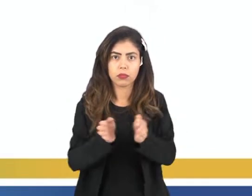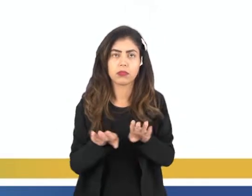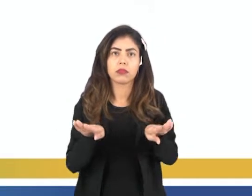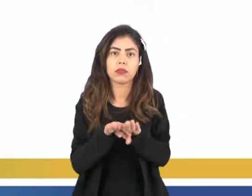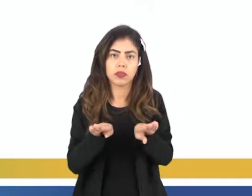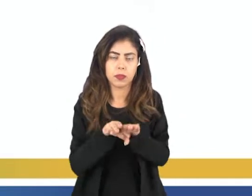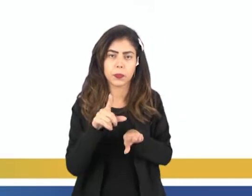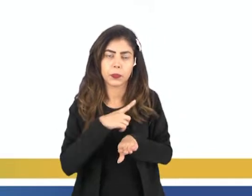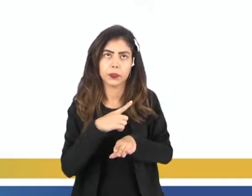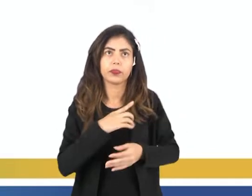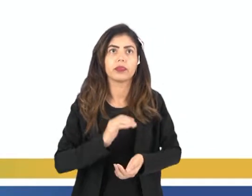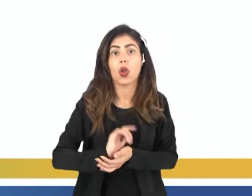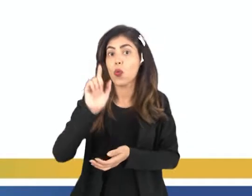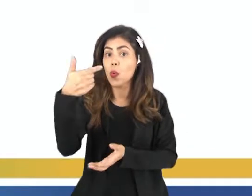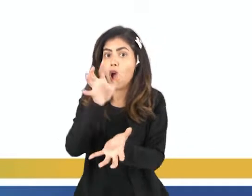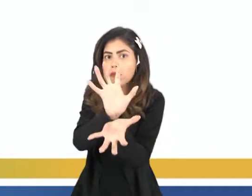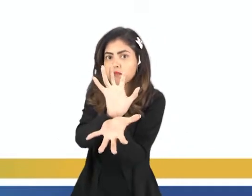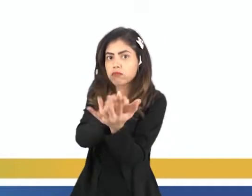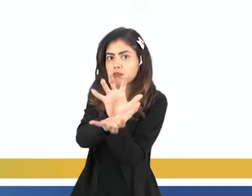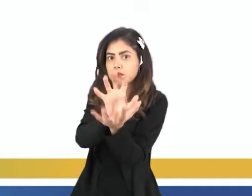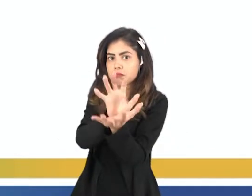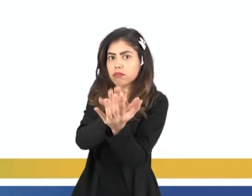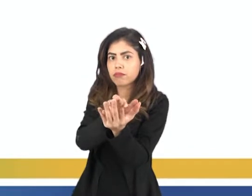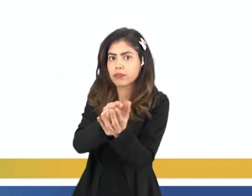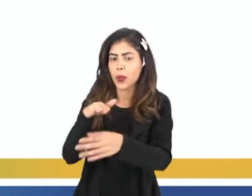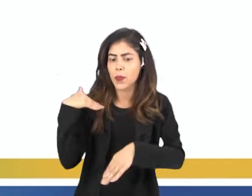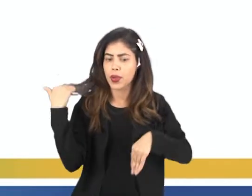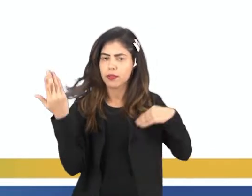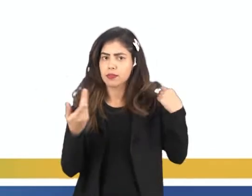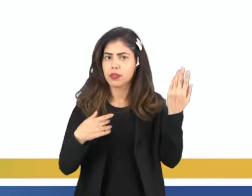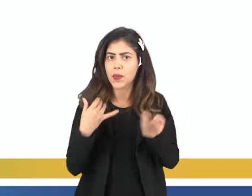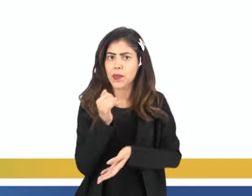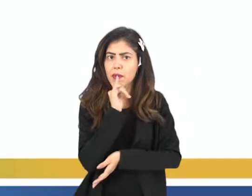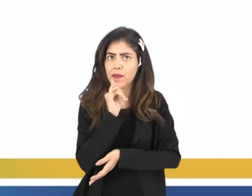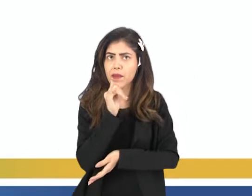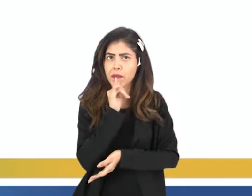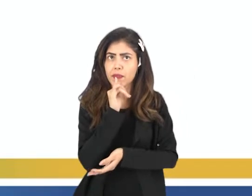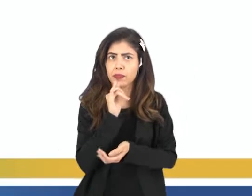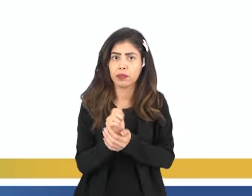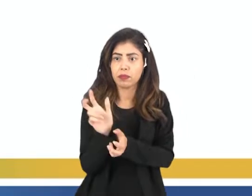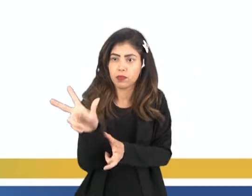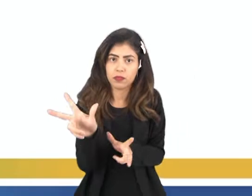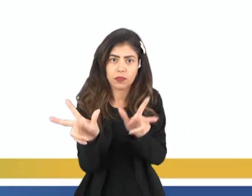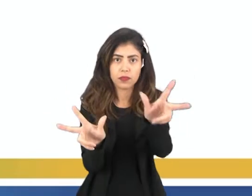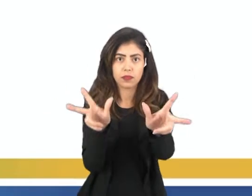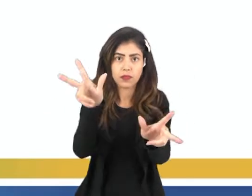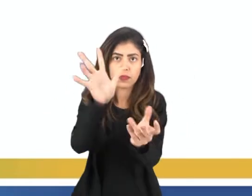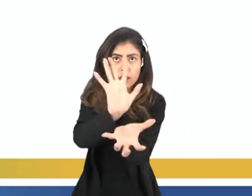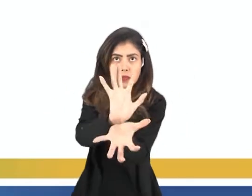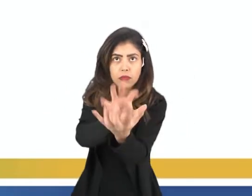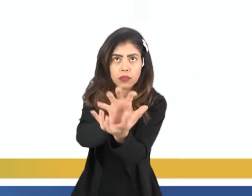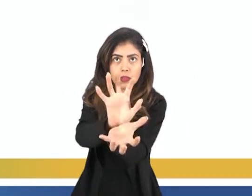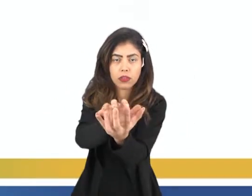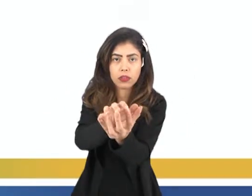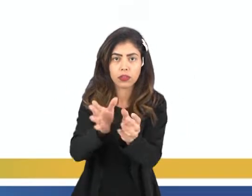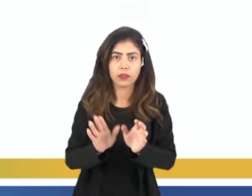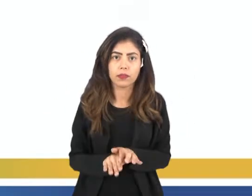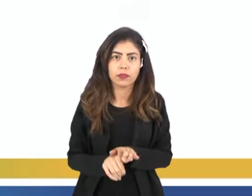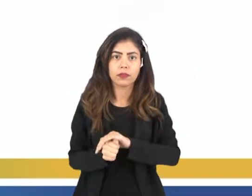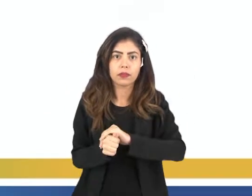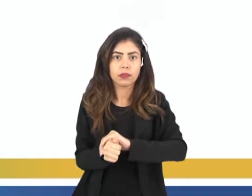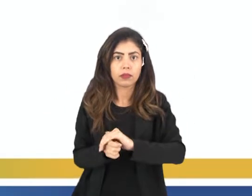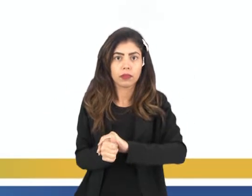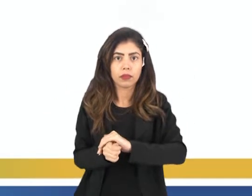têm território garantido. Em um passeio pela região podem ser vistos lagartos, jacarés, tartarugas